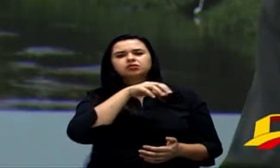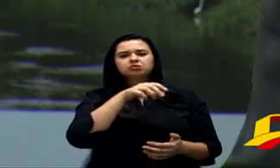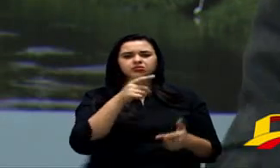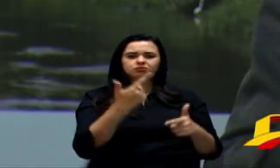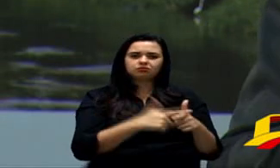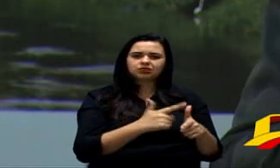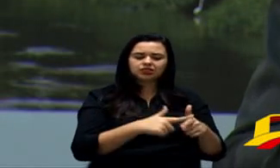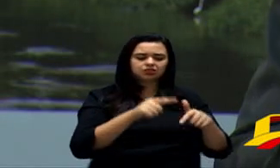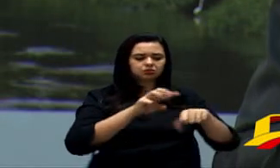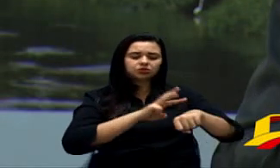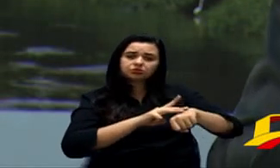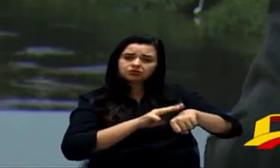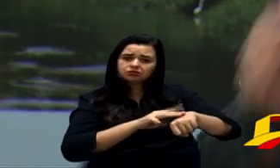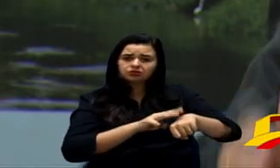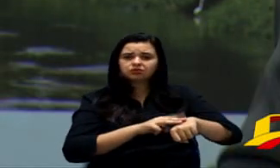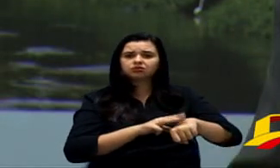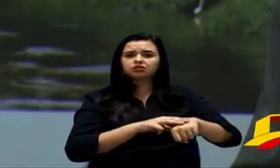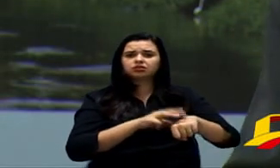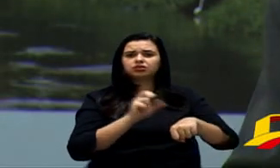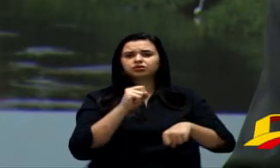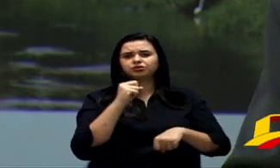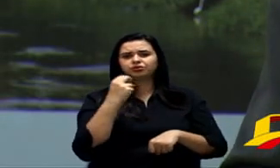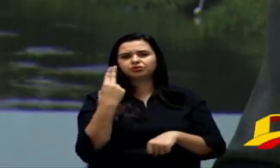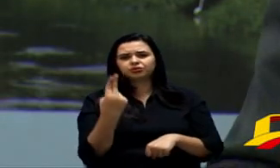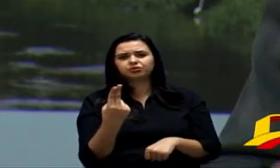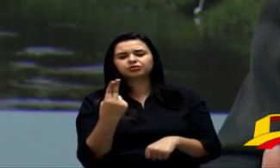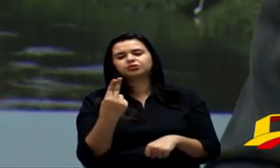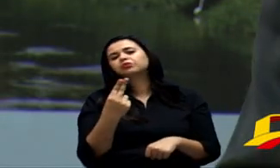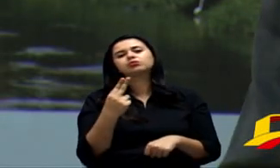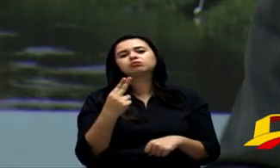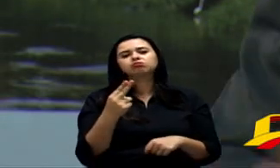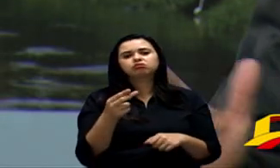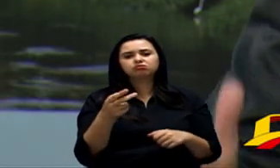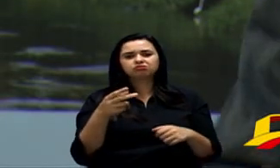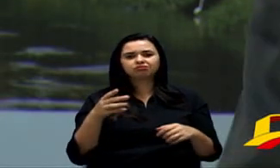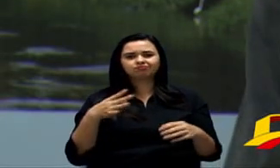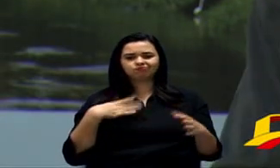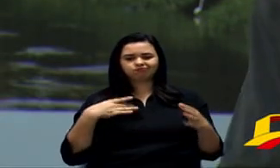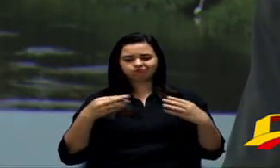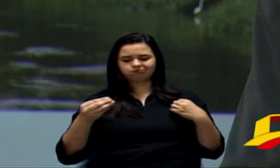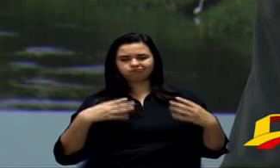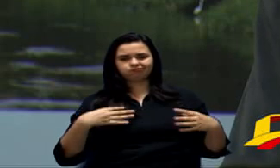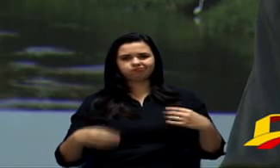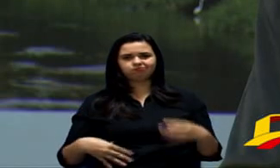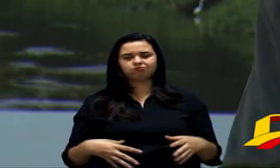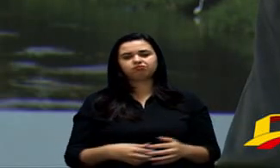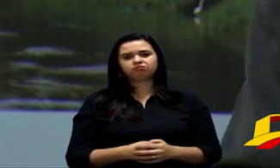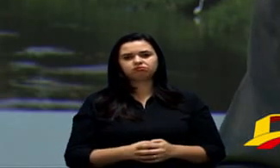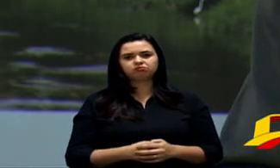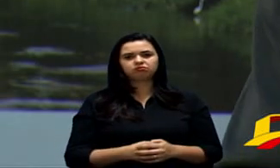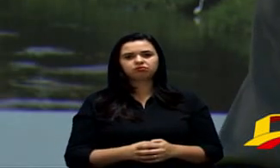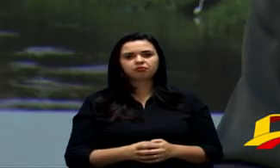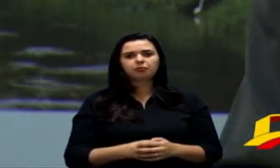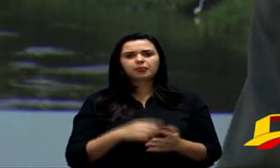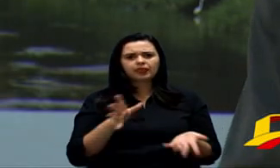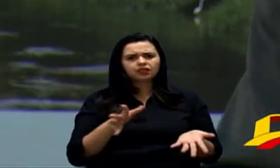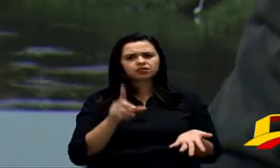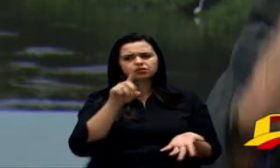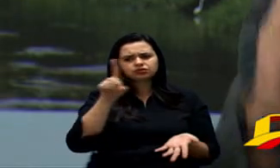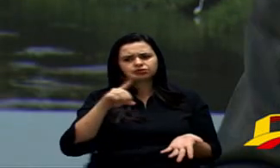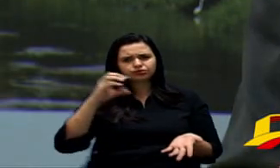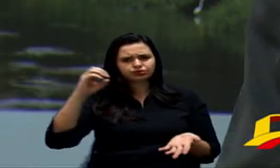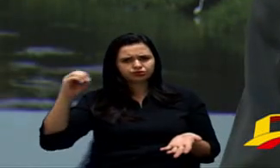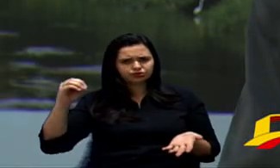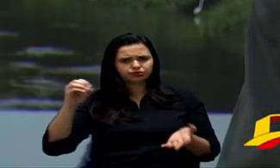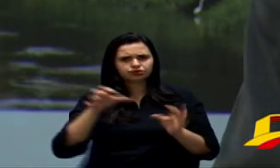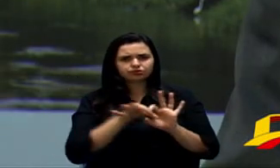realmente voltar para a natureza, ele deve estar no zoológico. Caso contrário, não deve existir zoológico no mundo. O animal, ele nasceu e ele